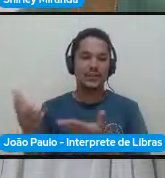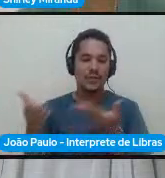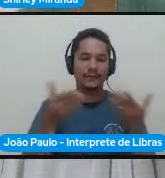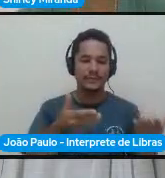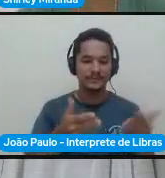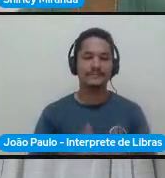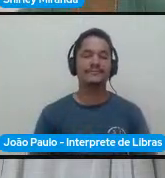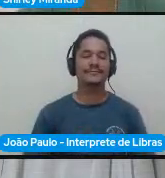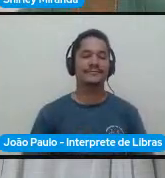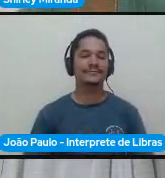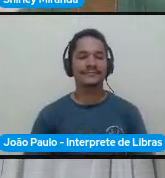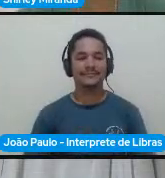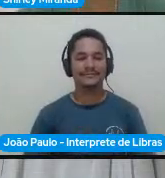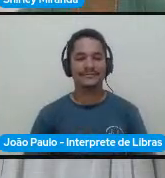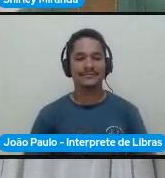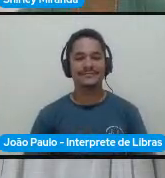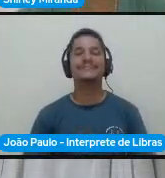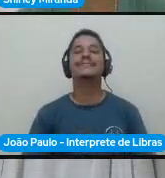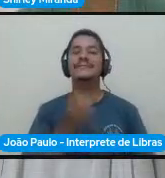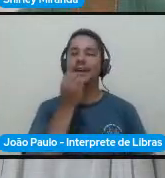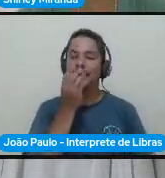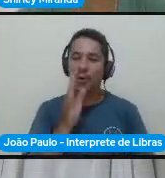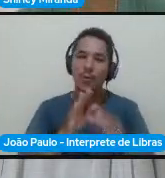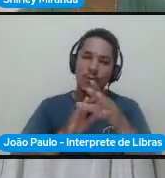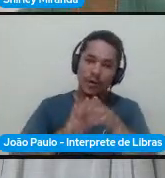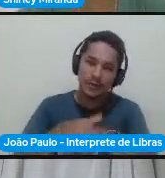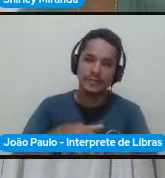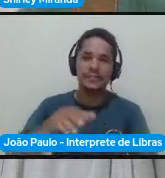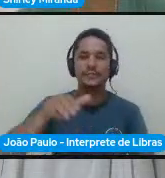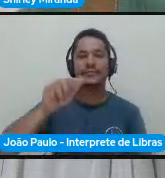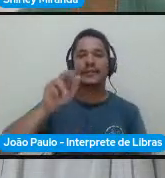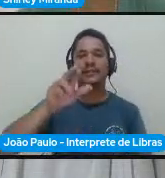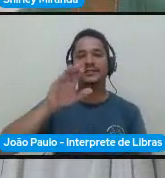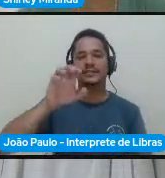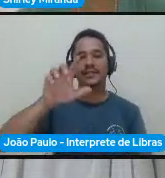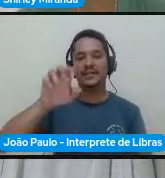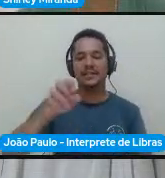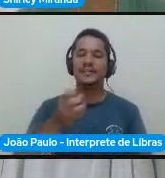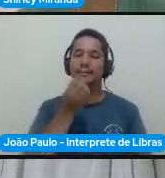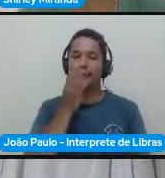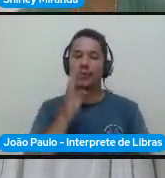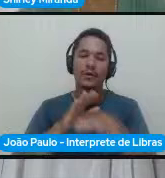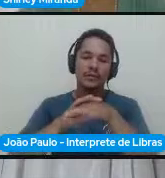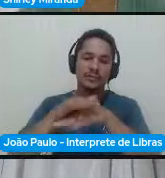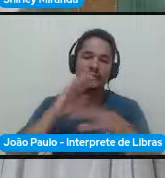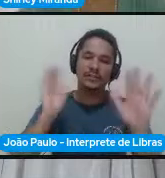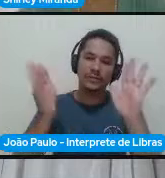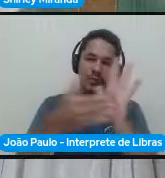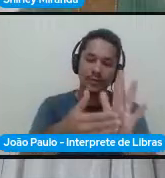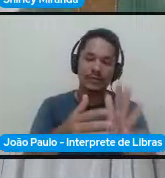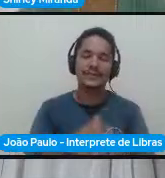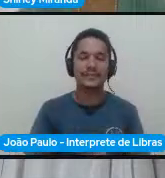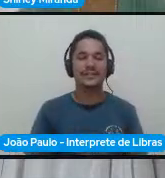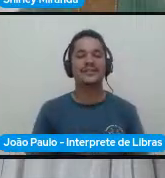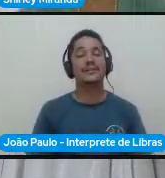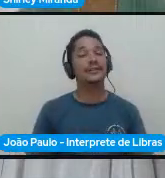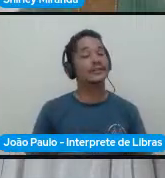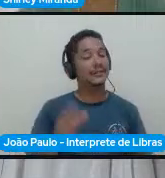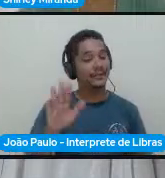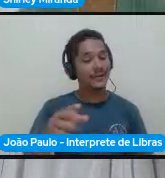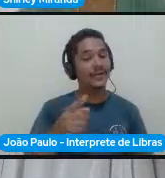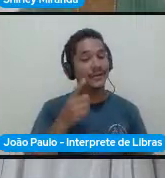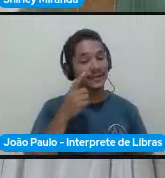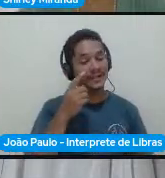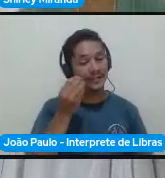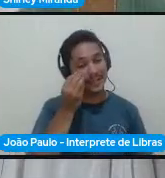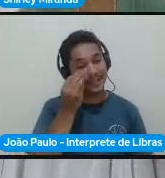palavra. Boa noite, Marcele, boa noite a todos e todas aqui presentes nessa noite. Marcele, tentei